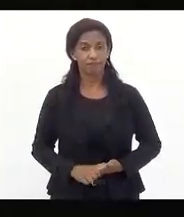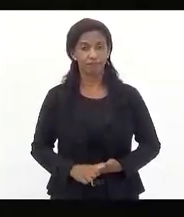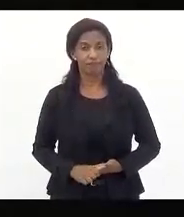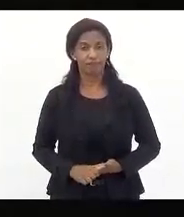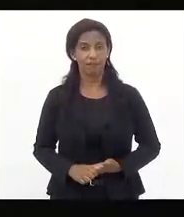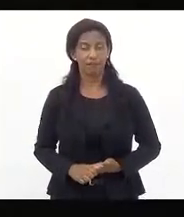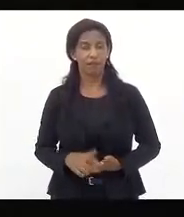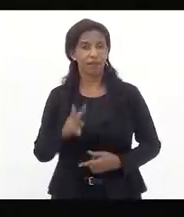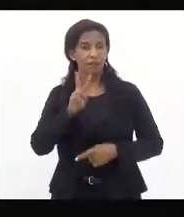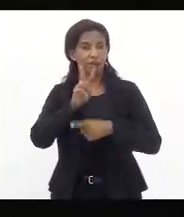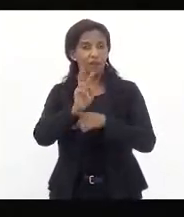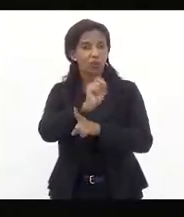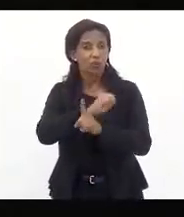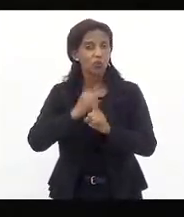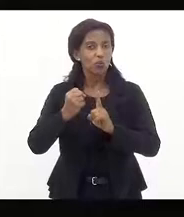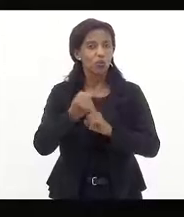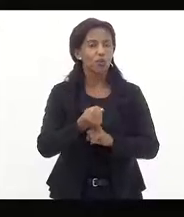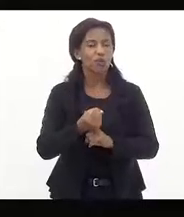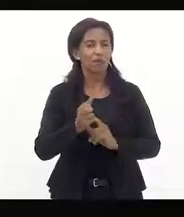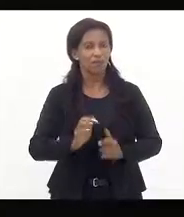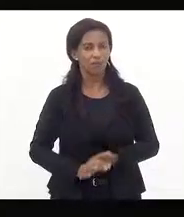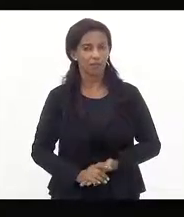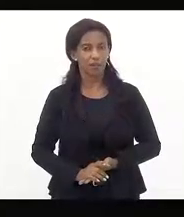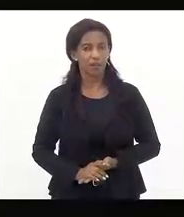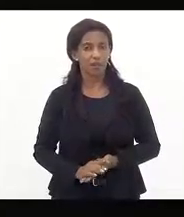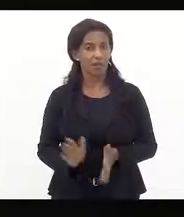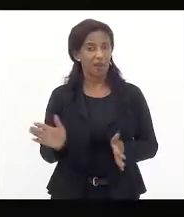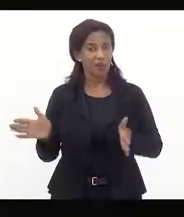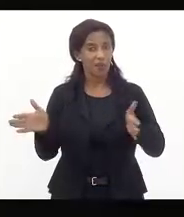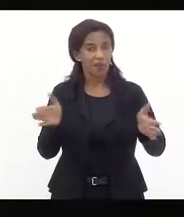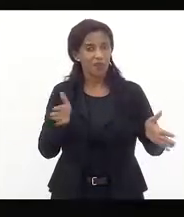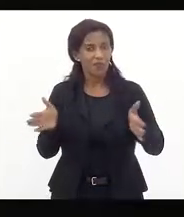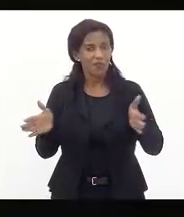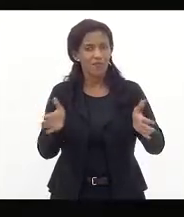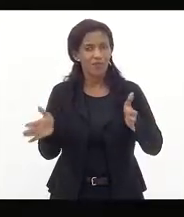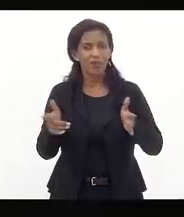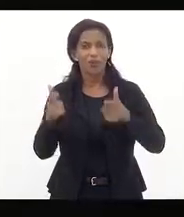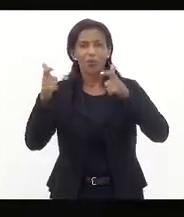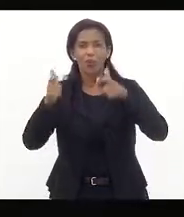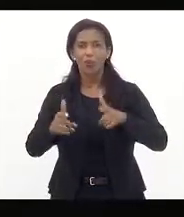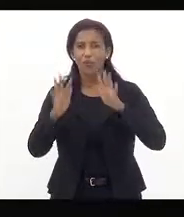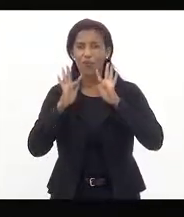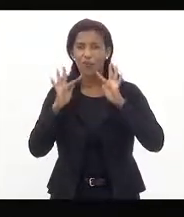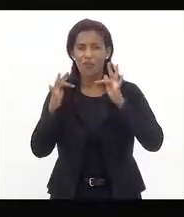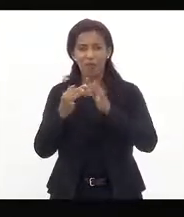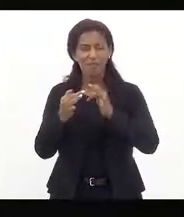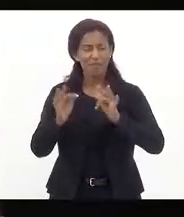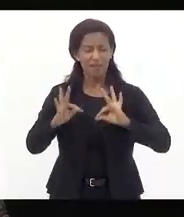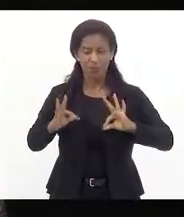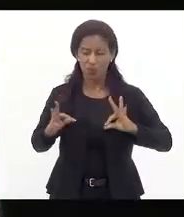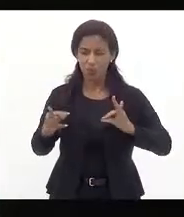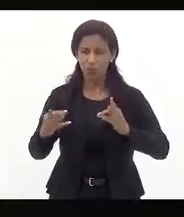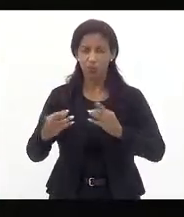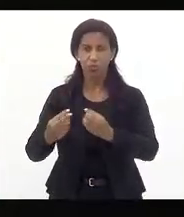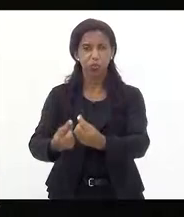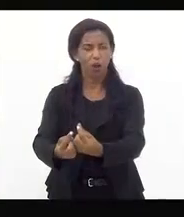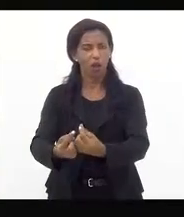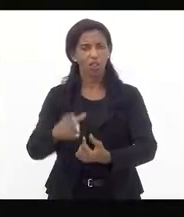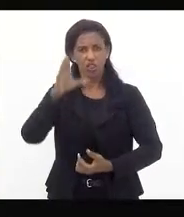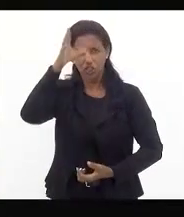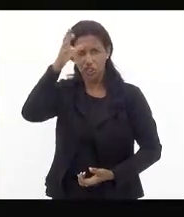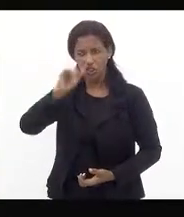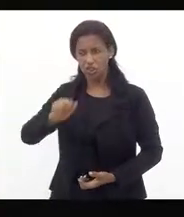da assistência social, em um período onde famílias inteiras, deputada Tia Ju,